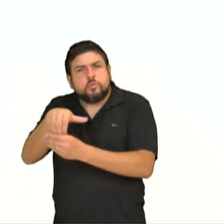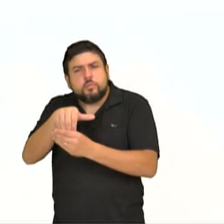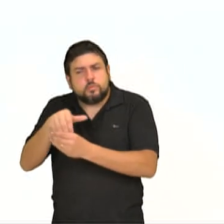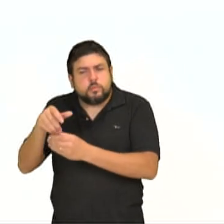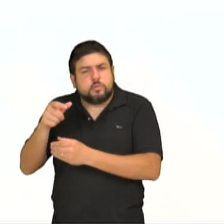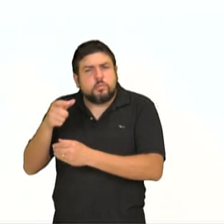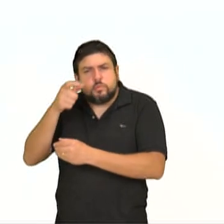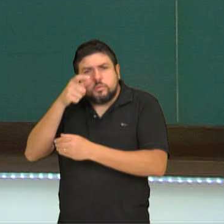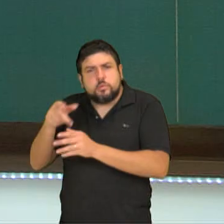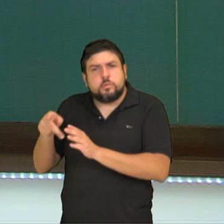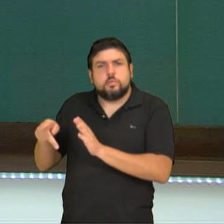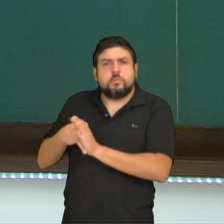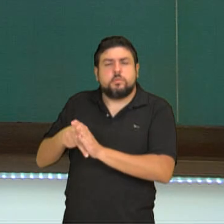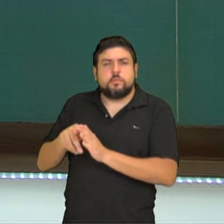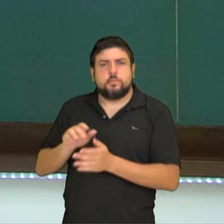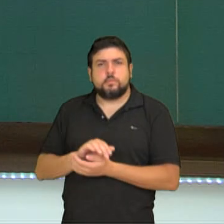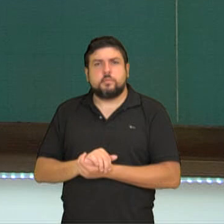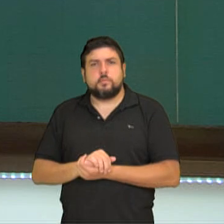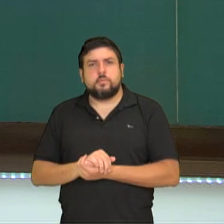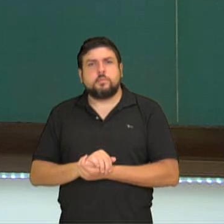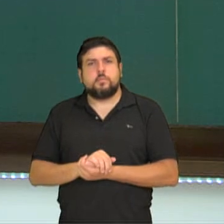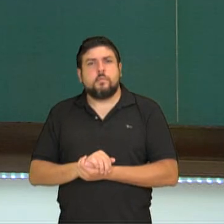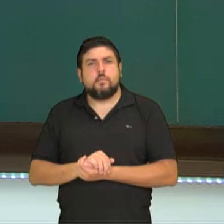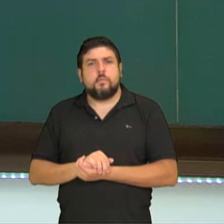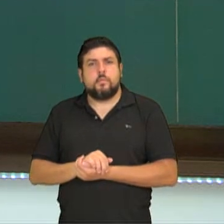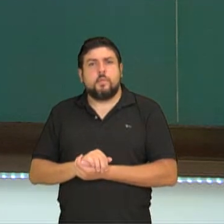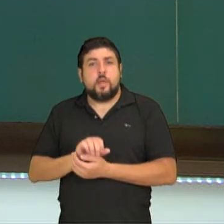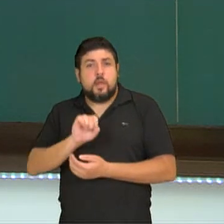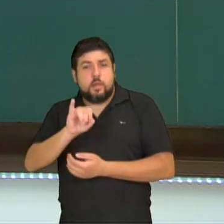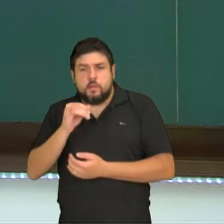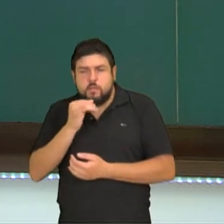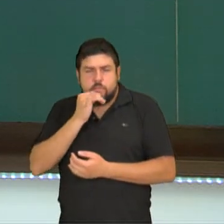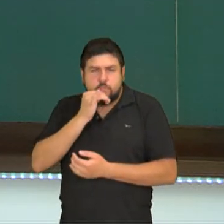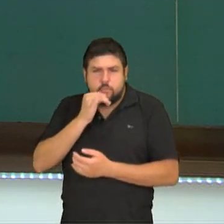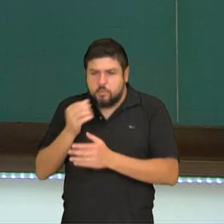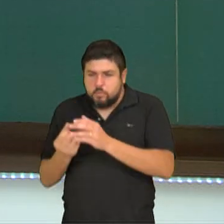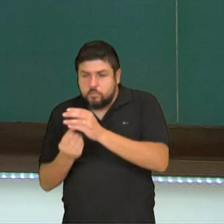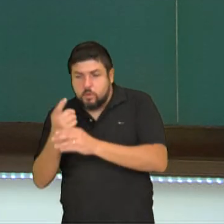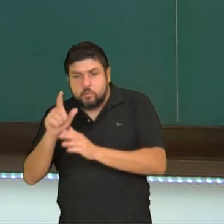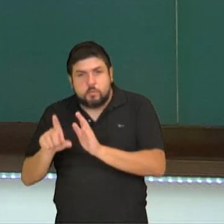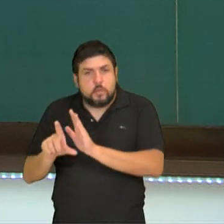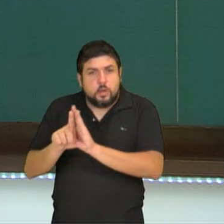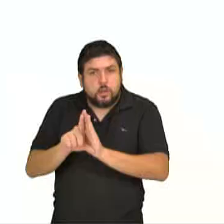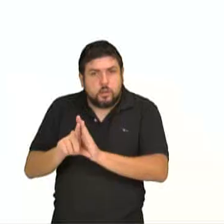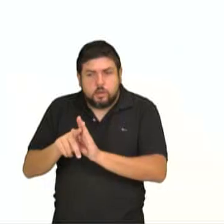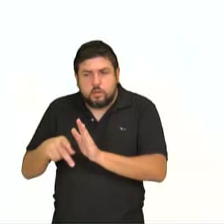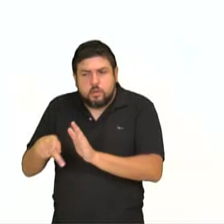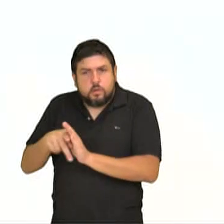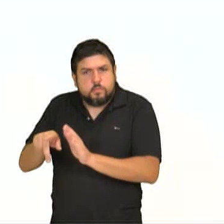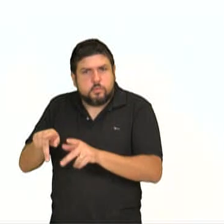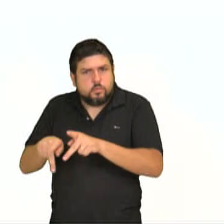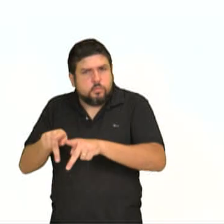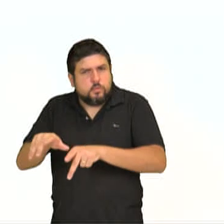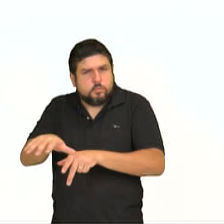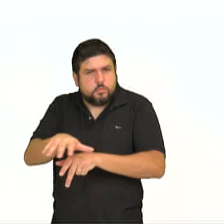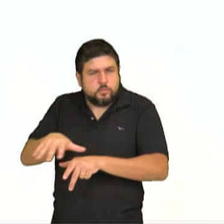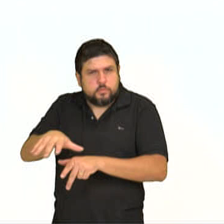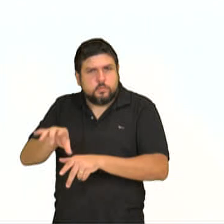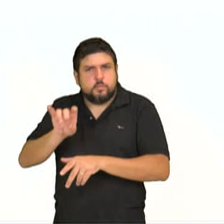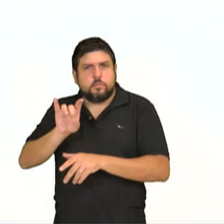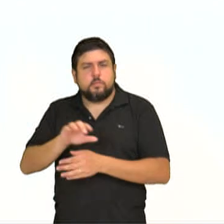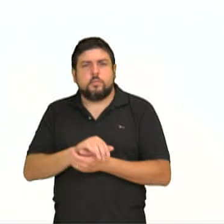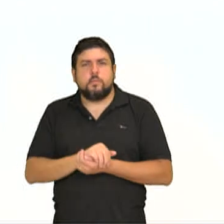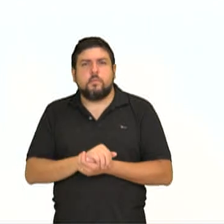Então, se o surgimento de alguma lei ali seria só para os plebeus, né? E a gente vai ter uma